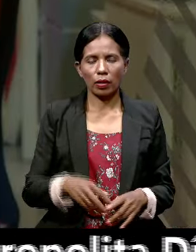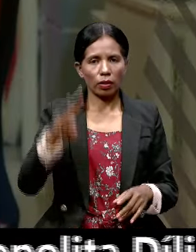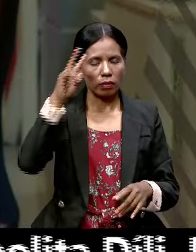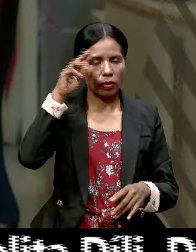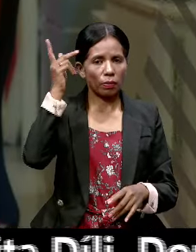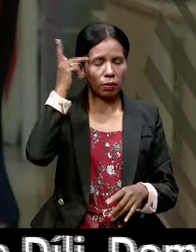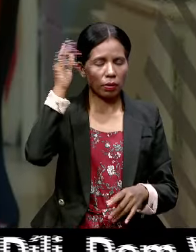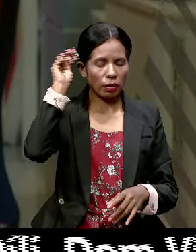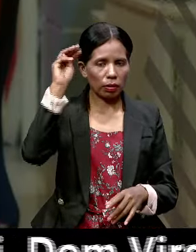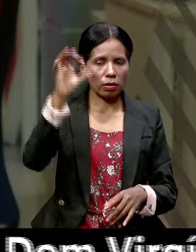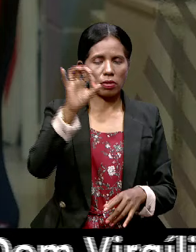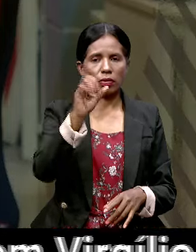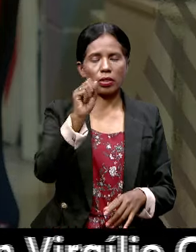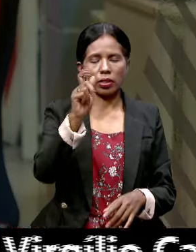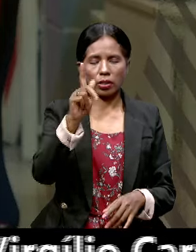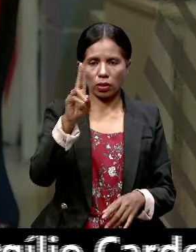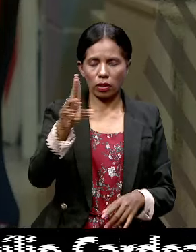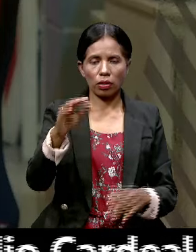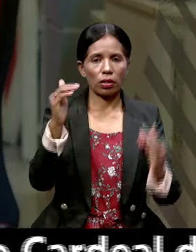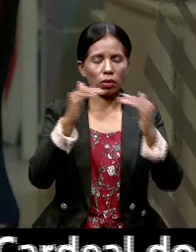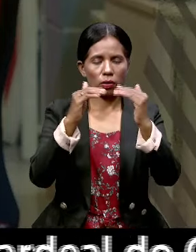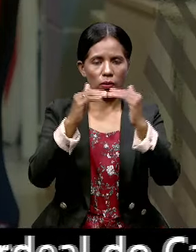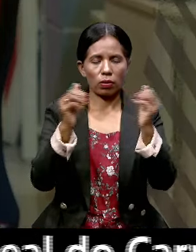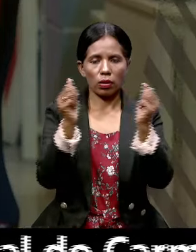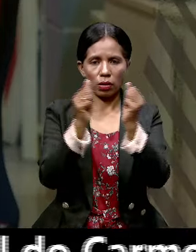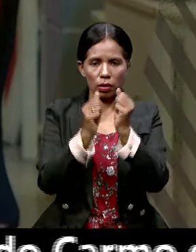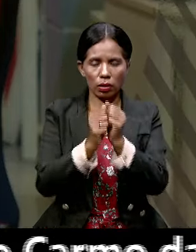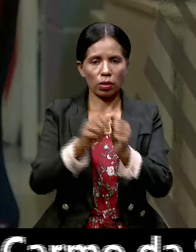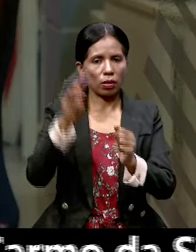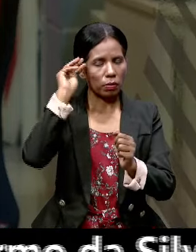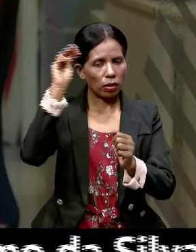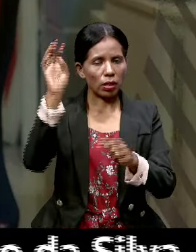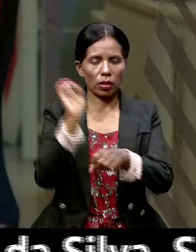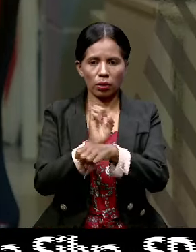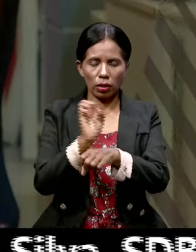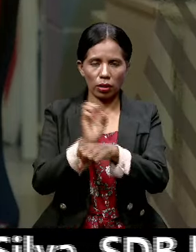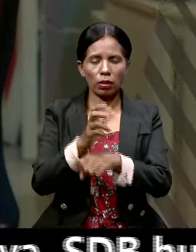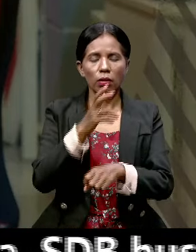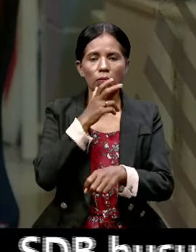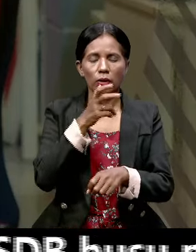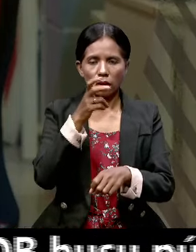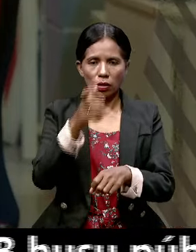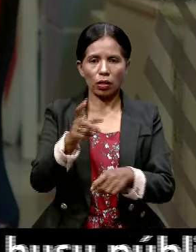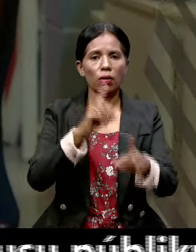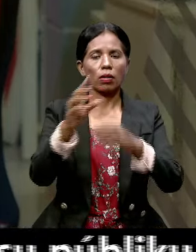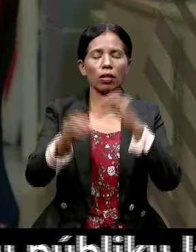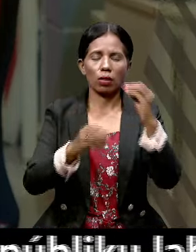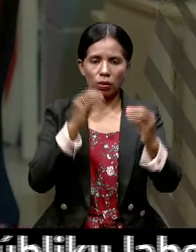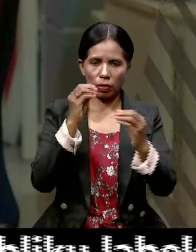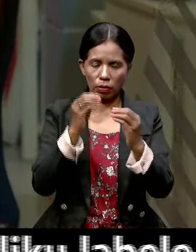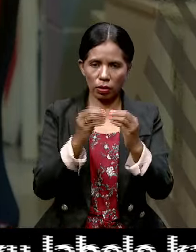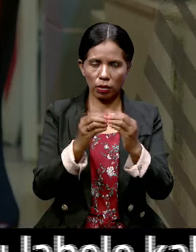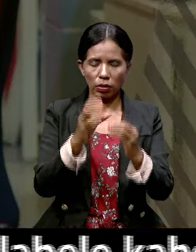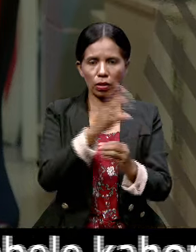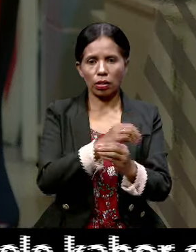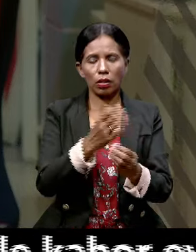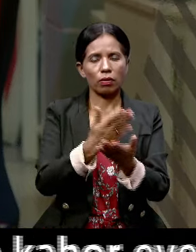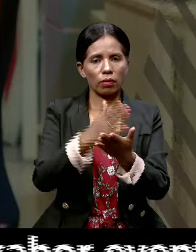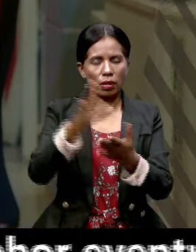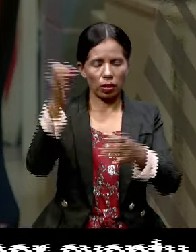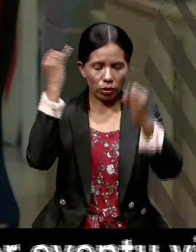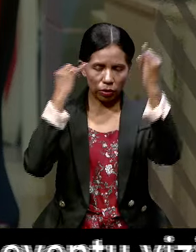Vice-Primeiro-Ministro Francisco Calvadilai encontro bilateral com o Ministro da Economia Portugal, Rodrigo Alia, com a consolidação